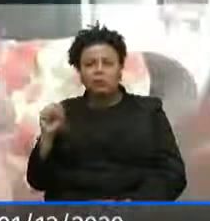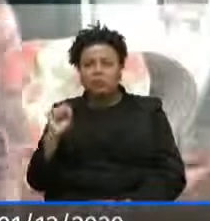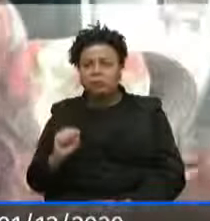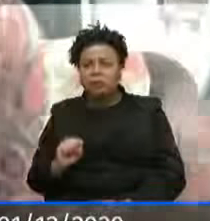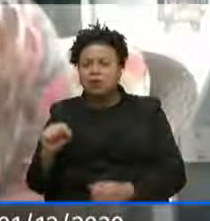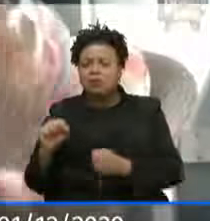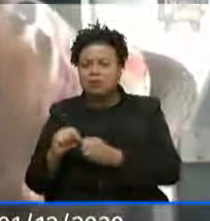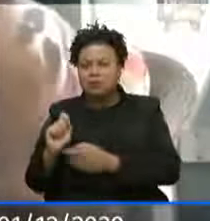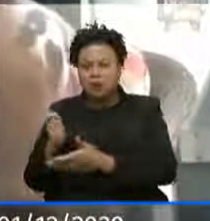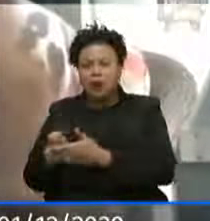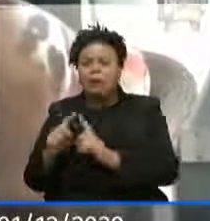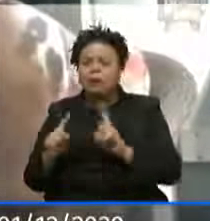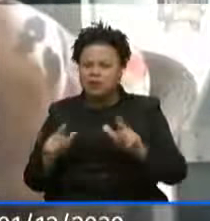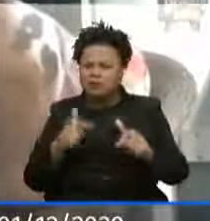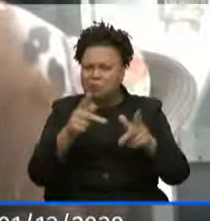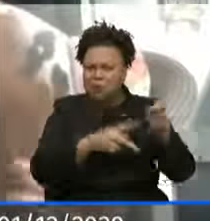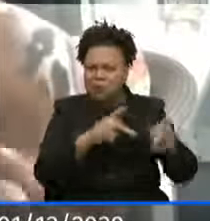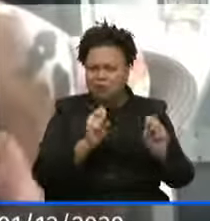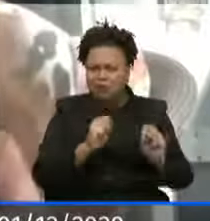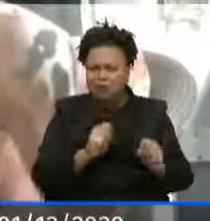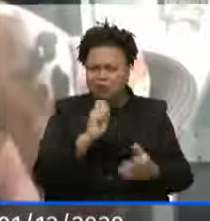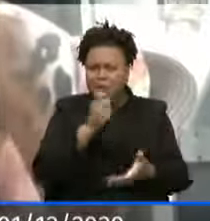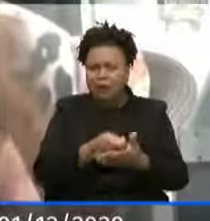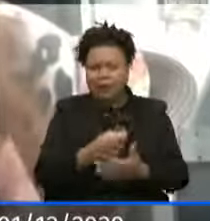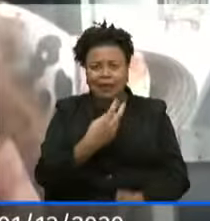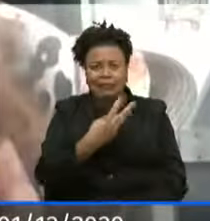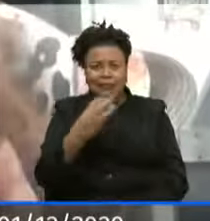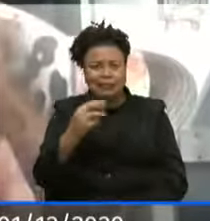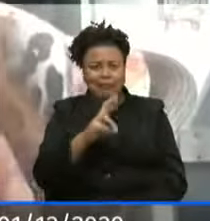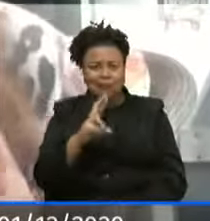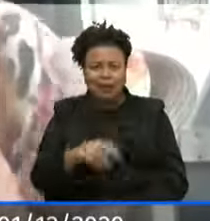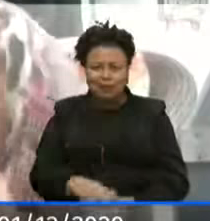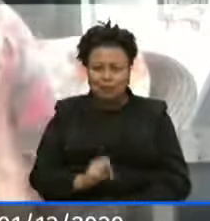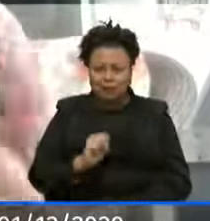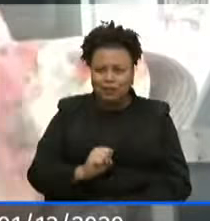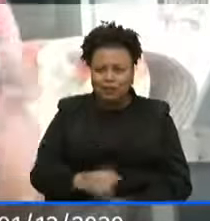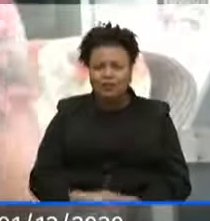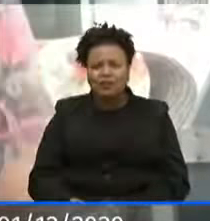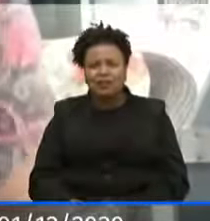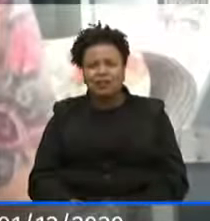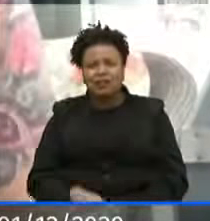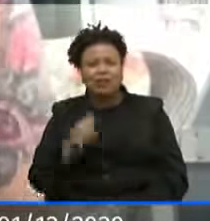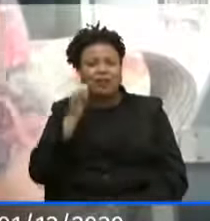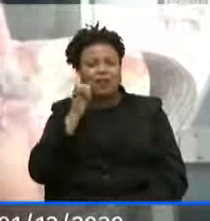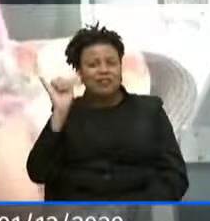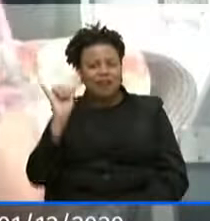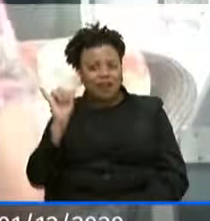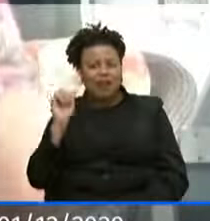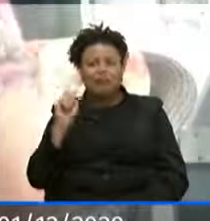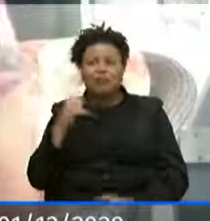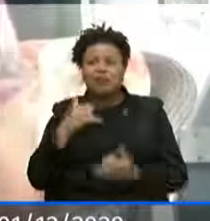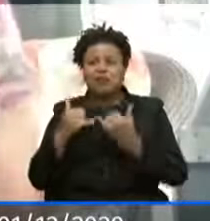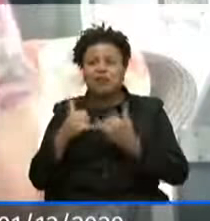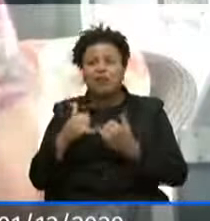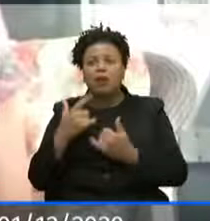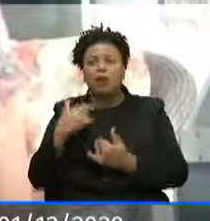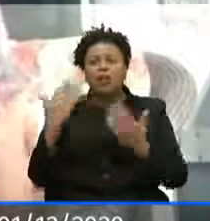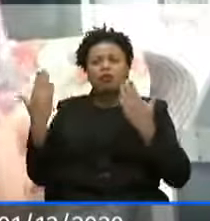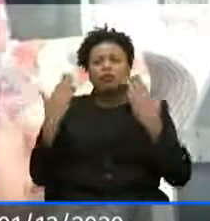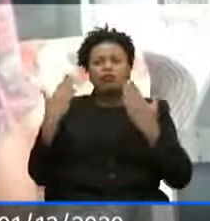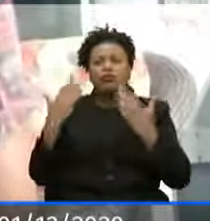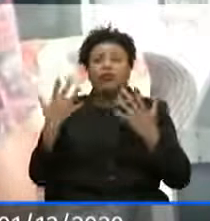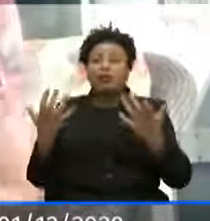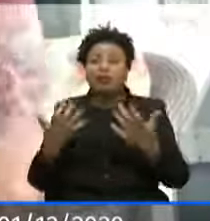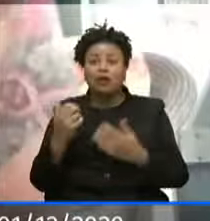e o resto do povo pode fazer? Pode pagar R$300, Fernando Marrone, para prevenir, tipo assim, ó, eu desconfio e eu